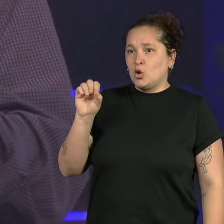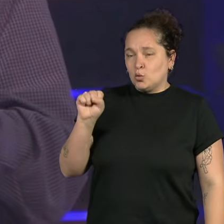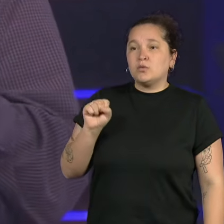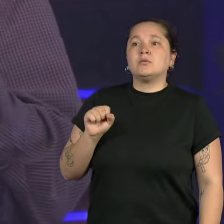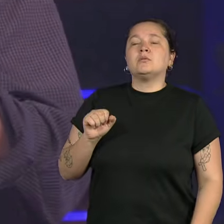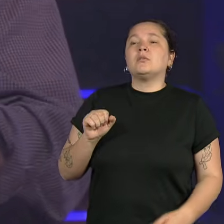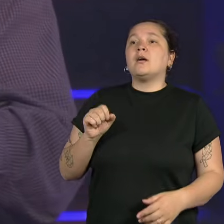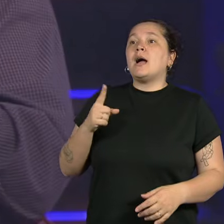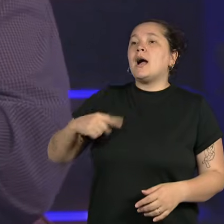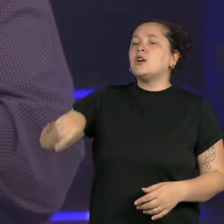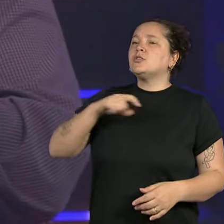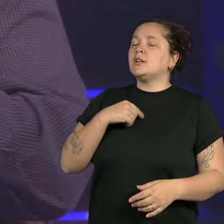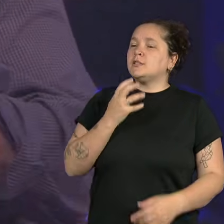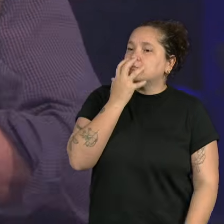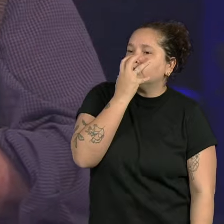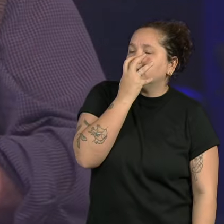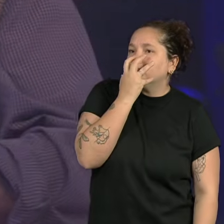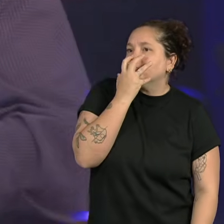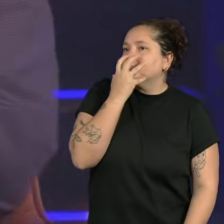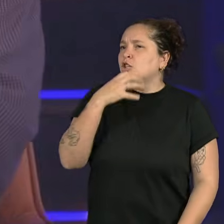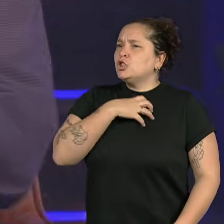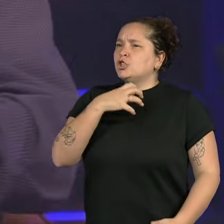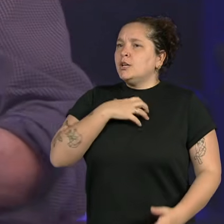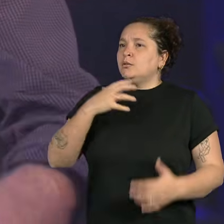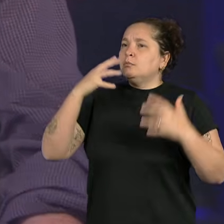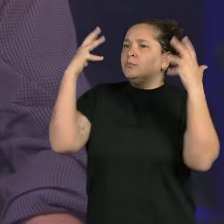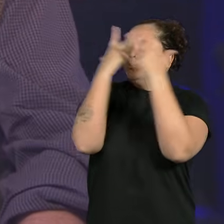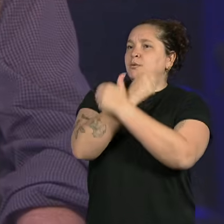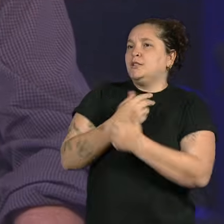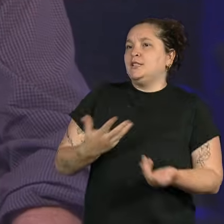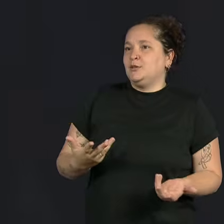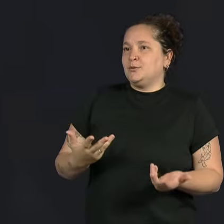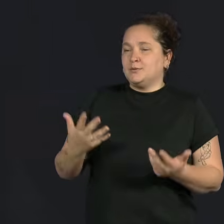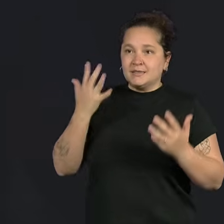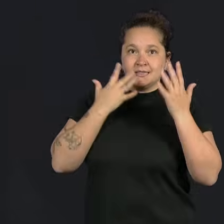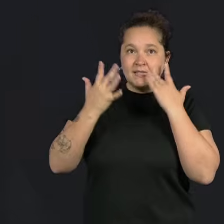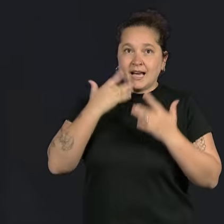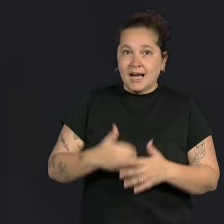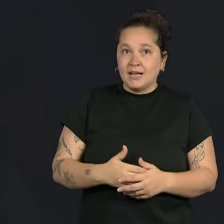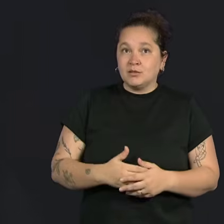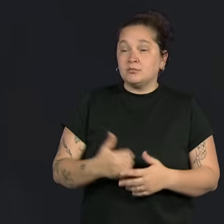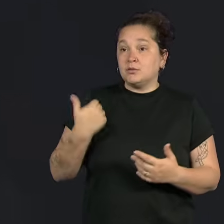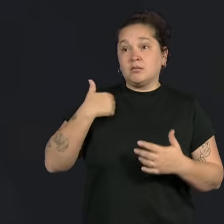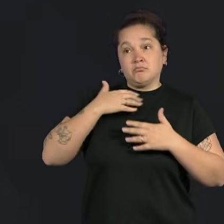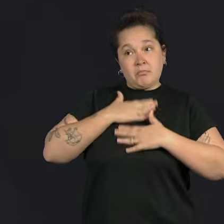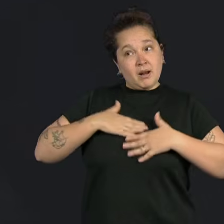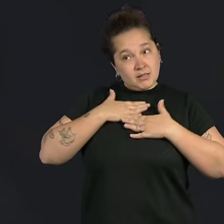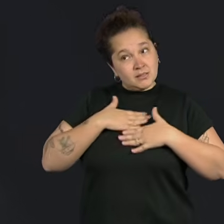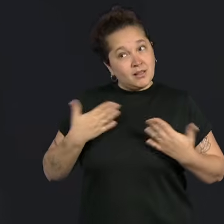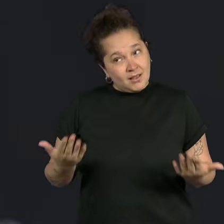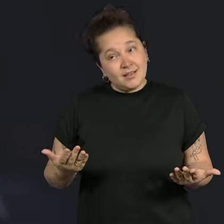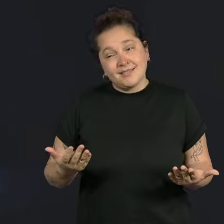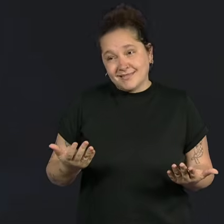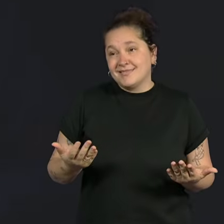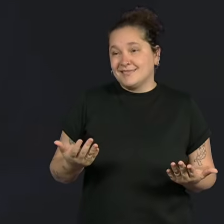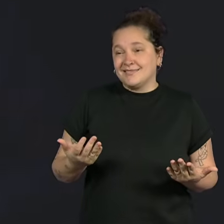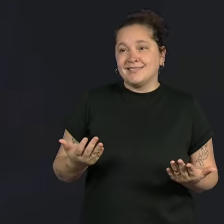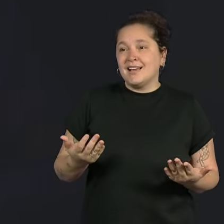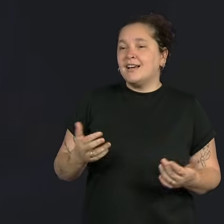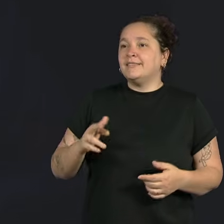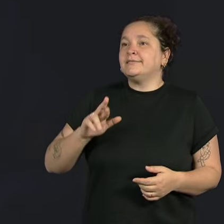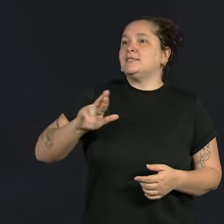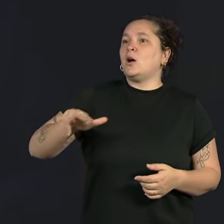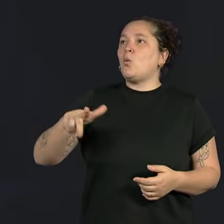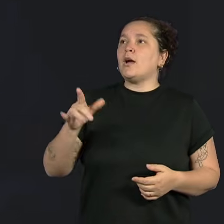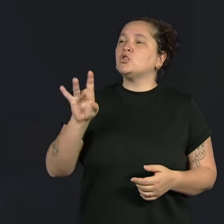leva a gente a esse jogo bonito que é o jogo teatral, que é o jogo do prazer, né? Não é o jogo